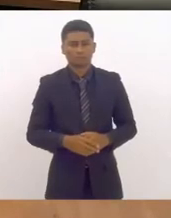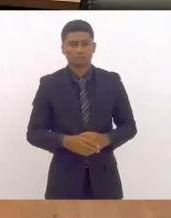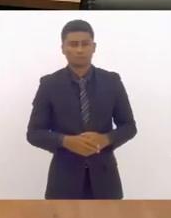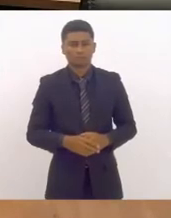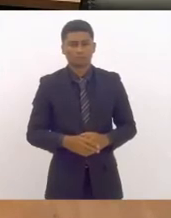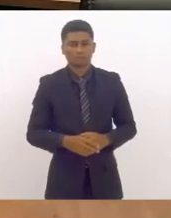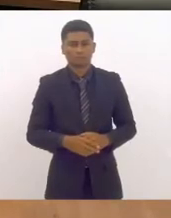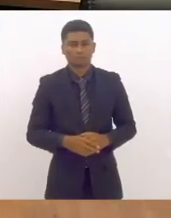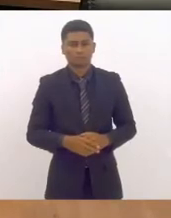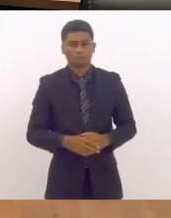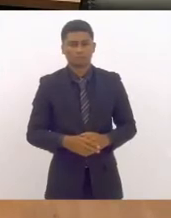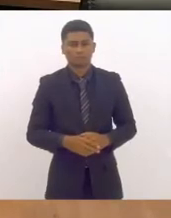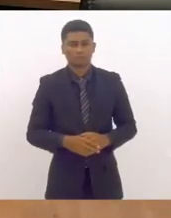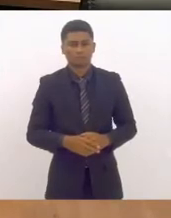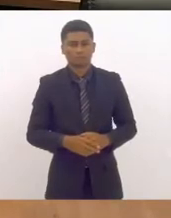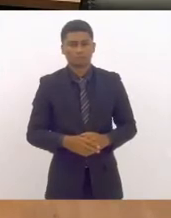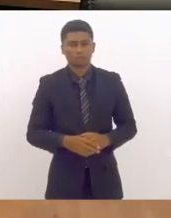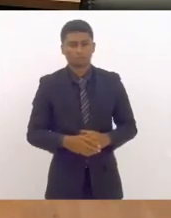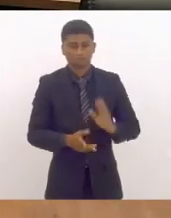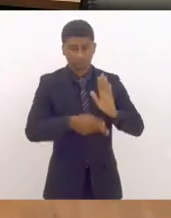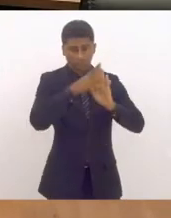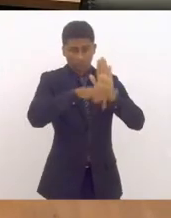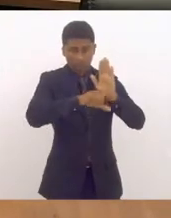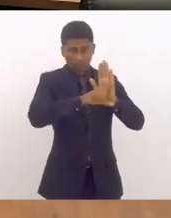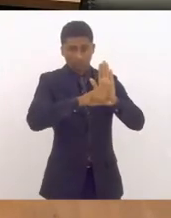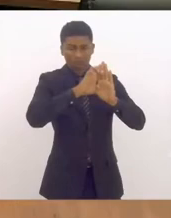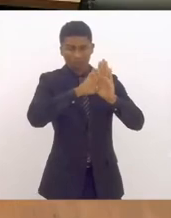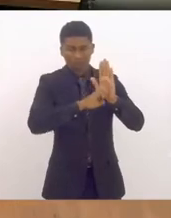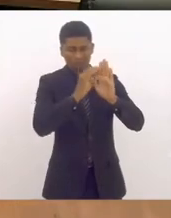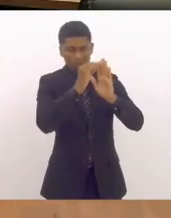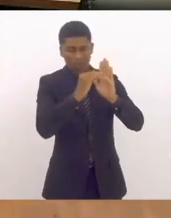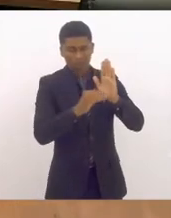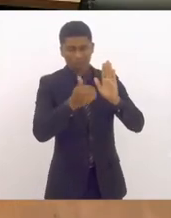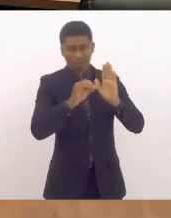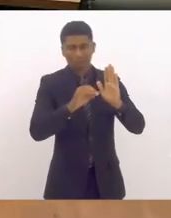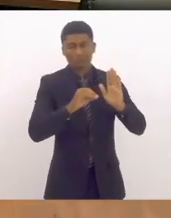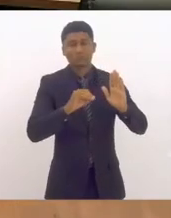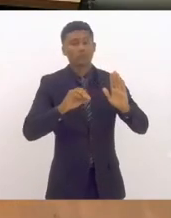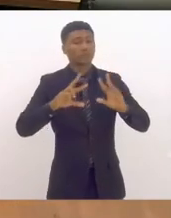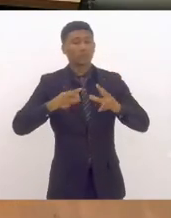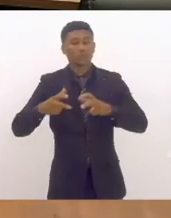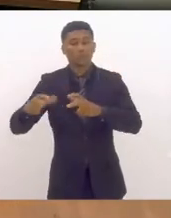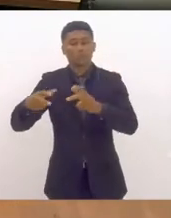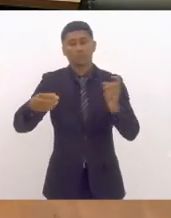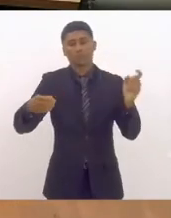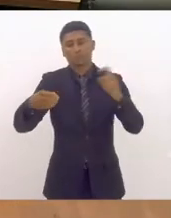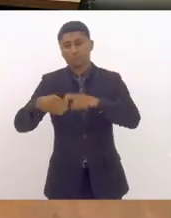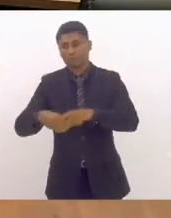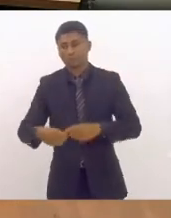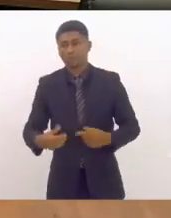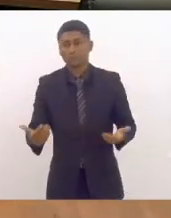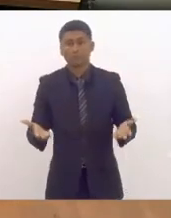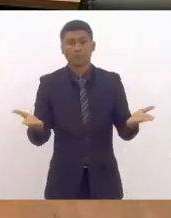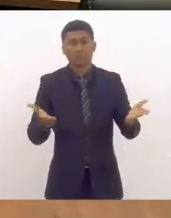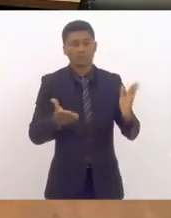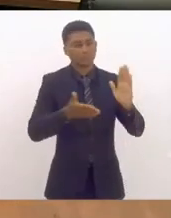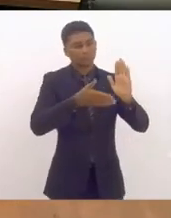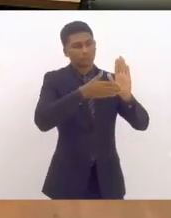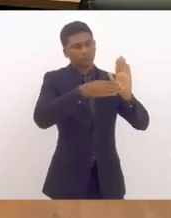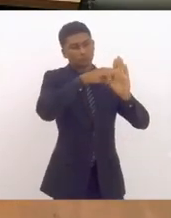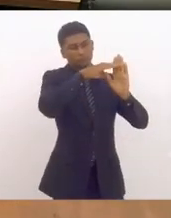O projeto recebeu 10 emendas e retorna às comissões. Nada mais a tratar na ordem do